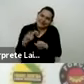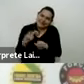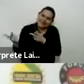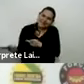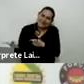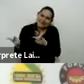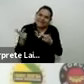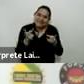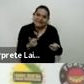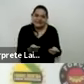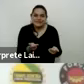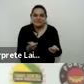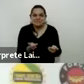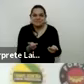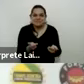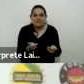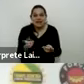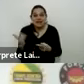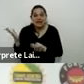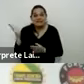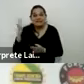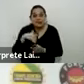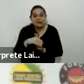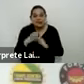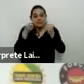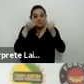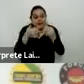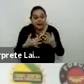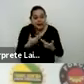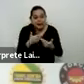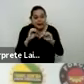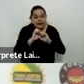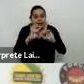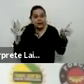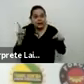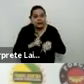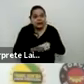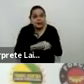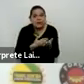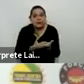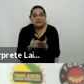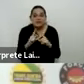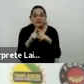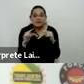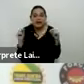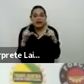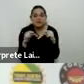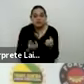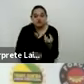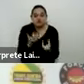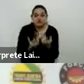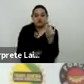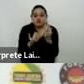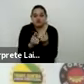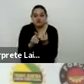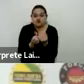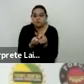quando está pegando fogo em Brasília, assim, a gente precisa que ele coloque aqui uma luz sobre os